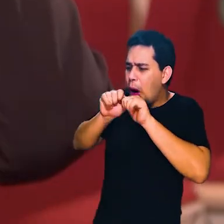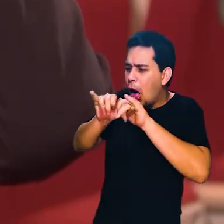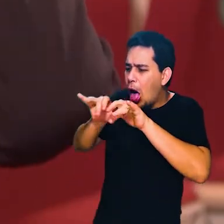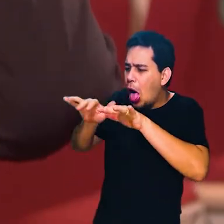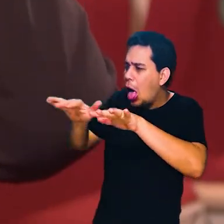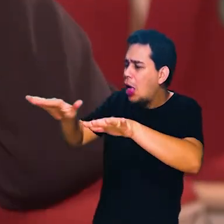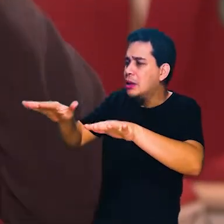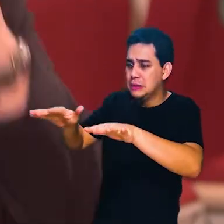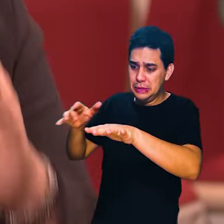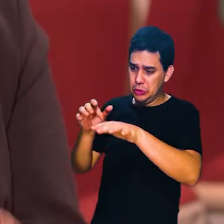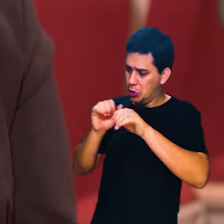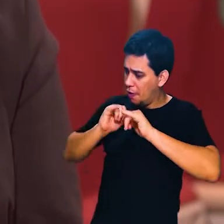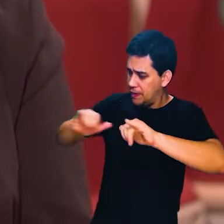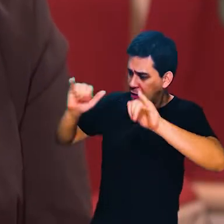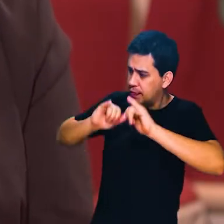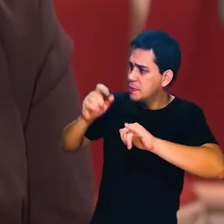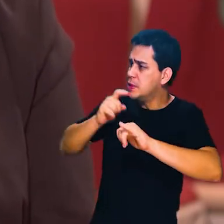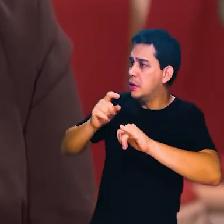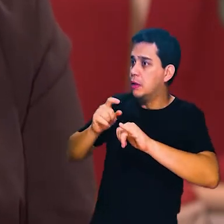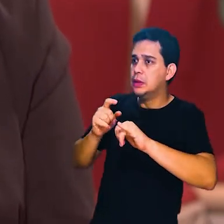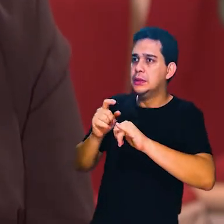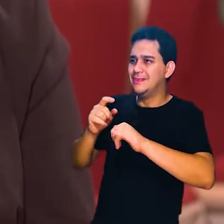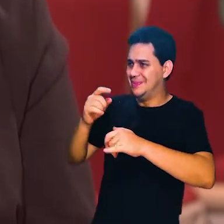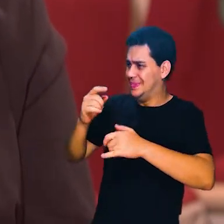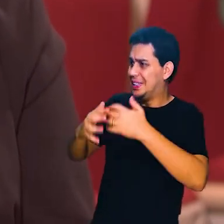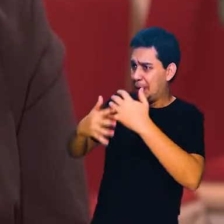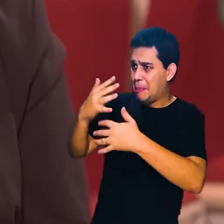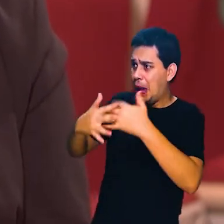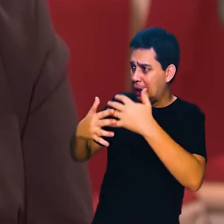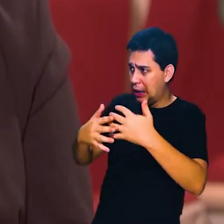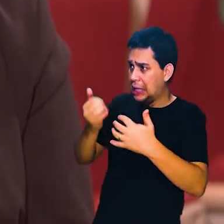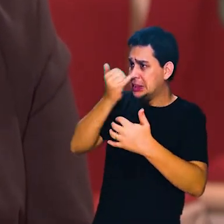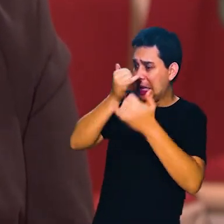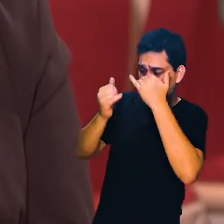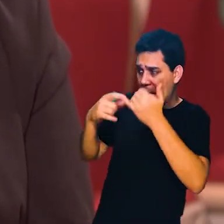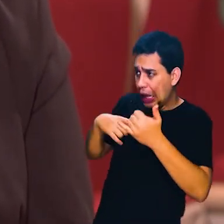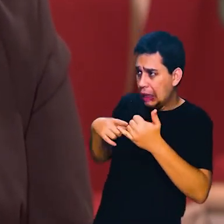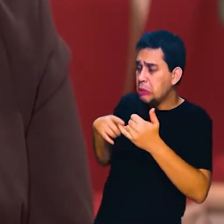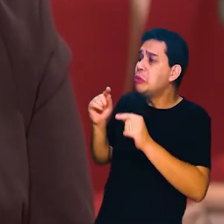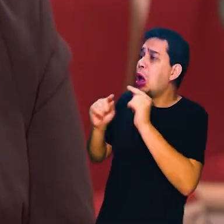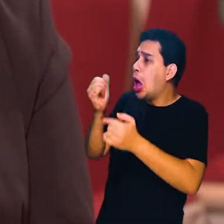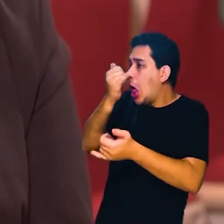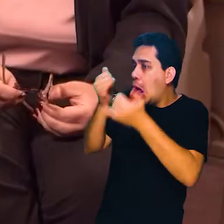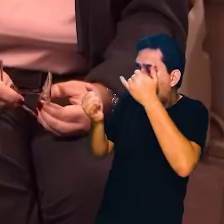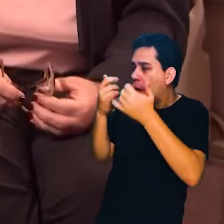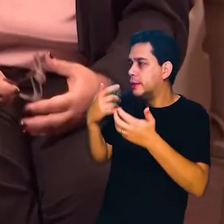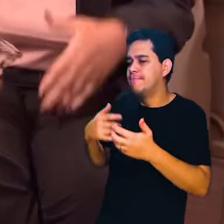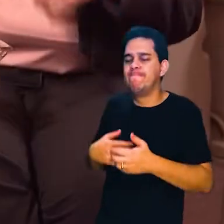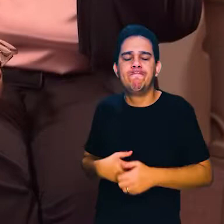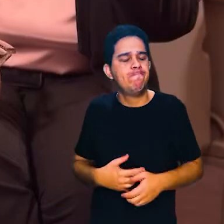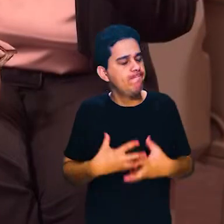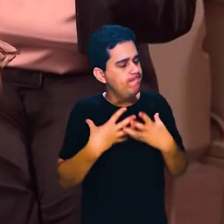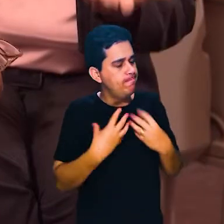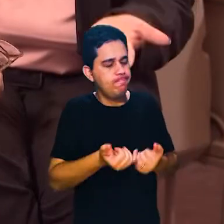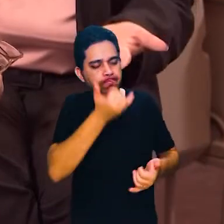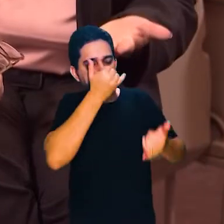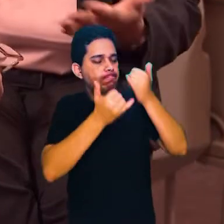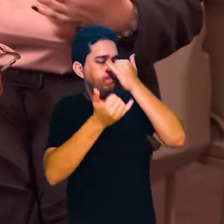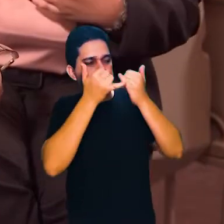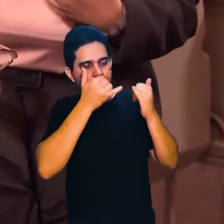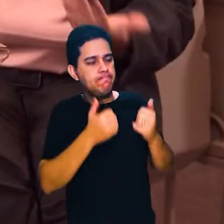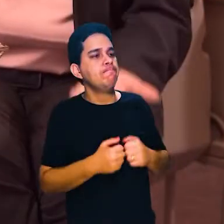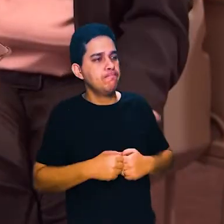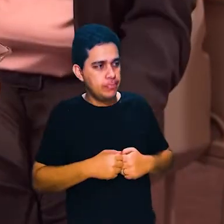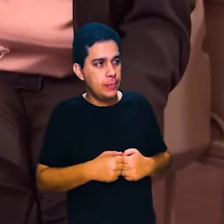consequências. Bom, a consequência individual, vamos dizer assim, para quem compartilha, ela pode lhe ser